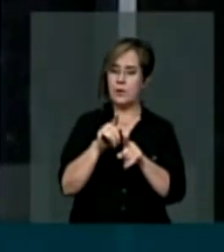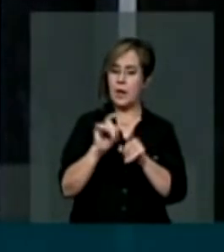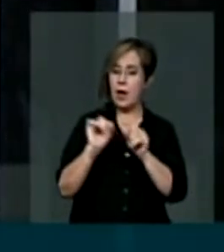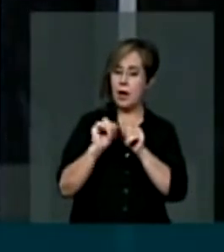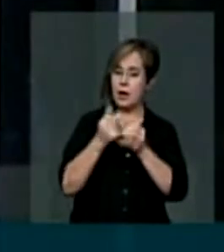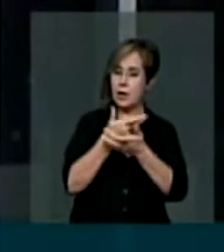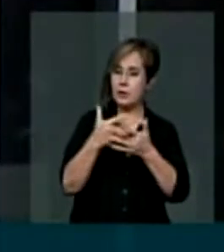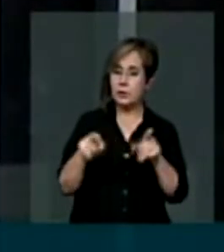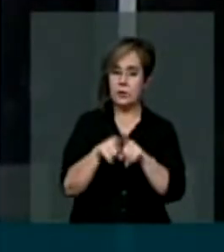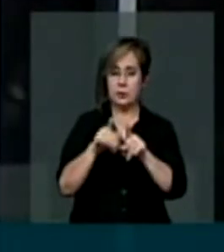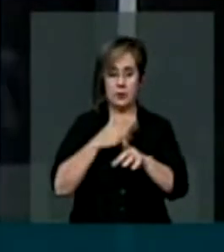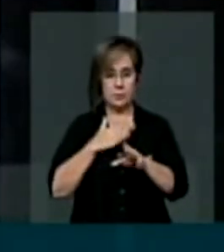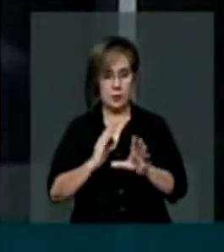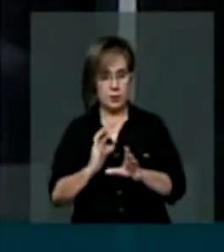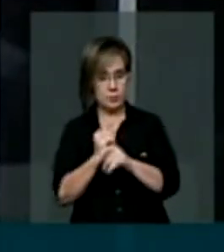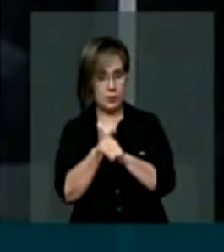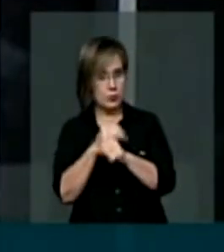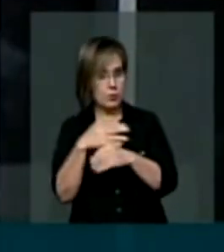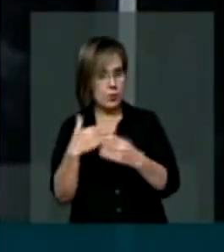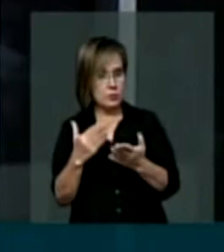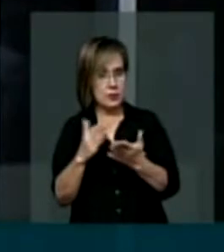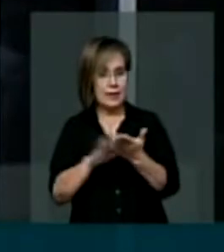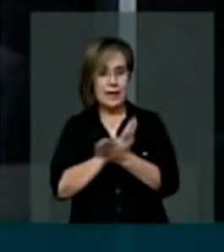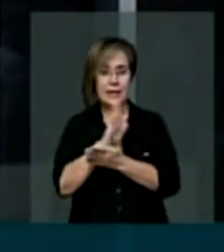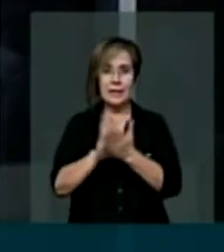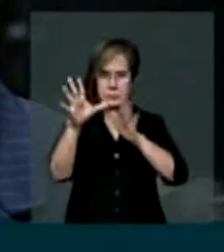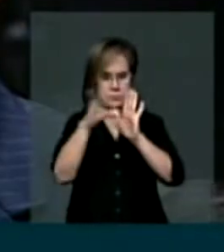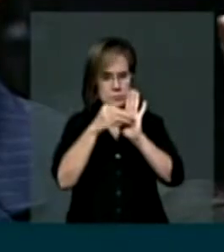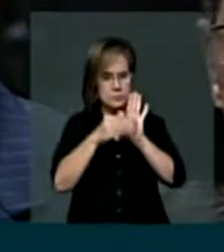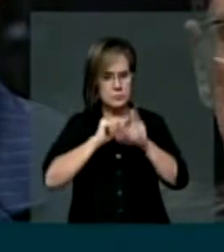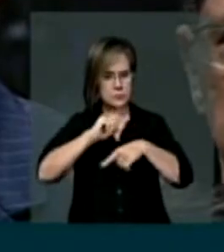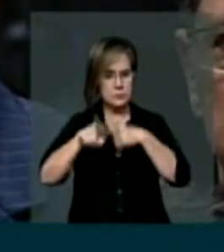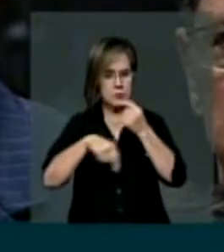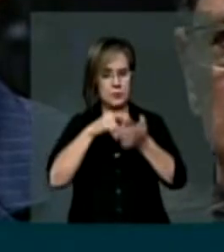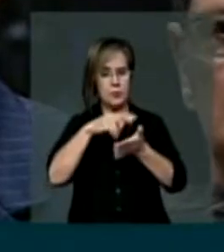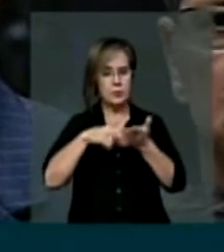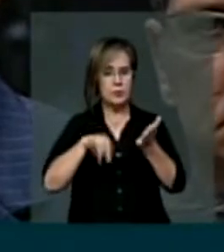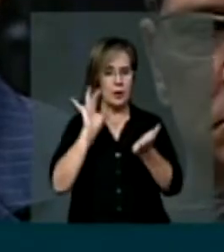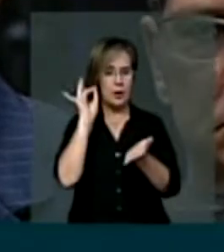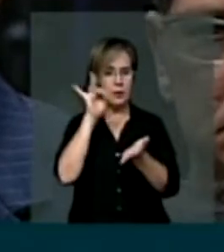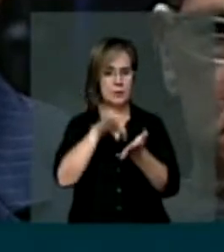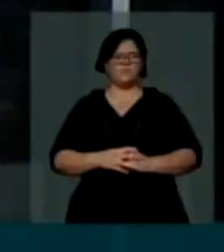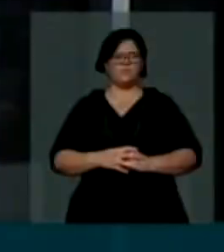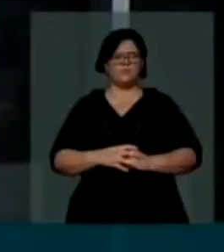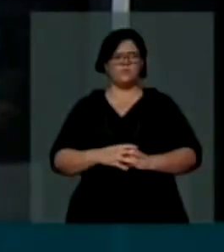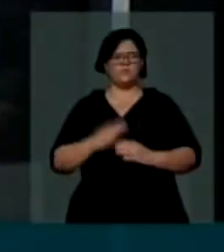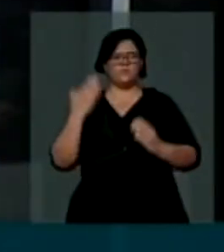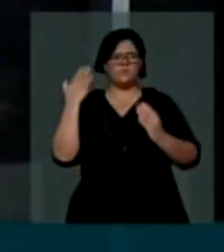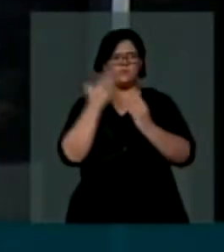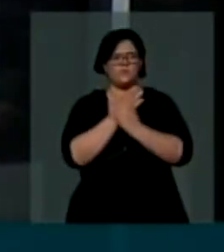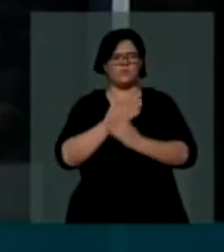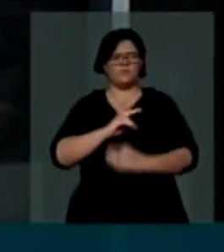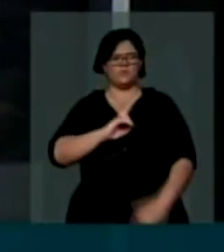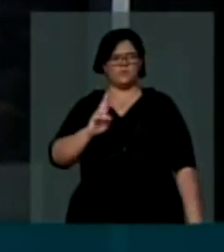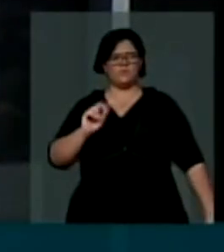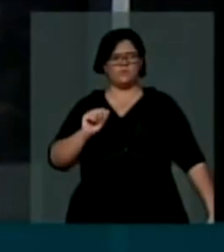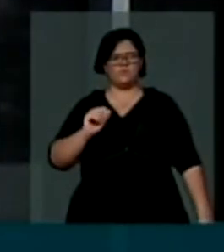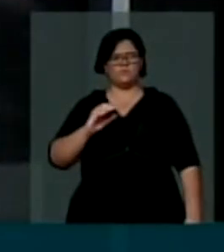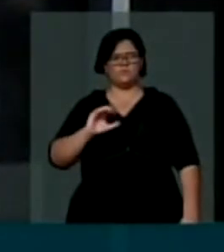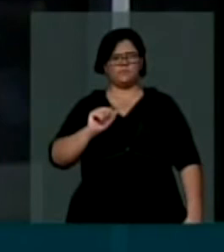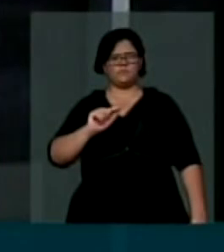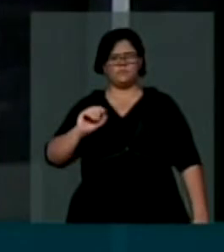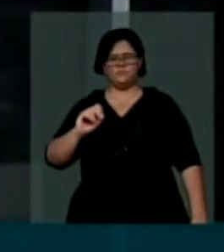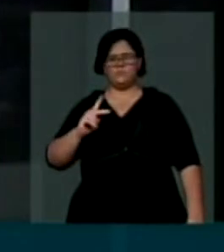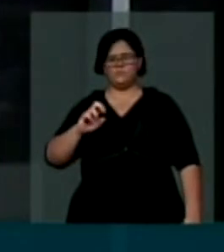analisa o recurso do deputado pelo crime de lavagem de dinheiro, que soma mais 3 anos à pena. Bem, a Polícia Federal